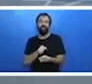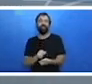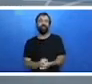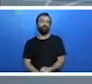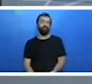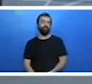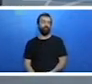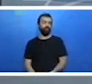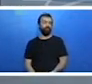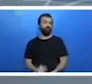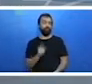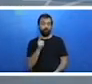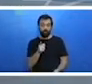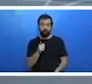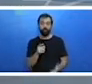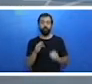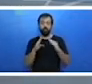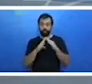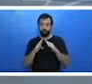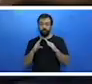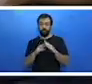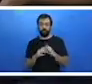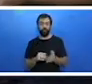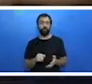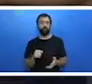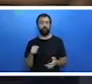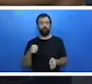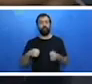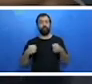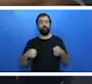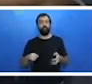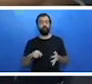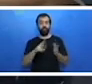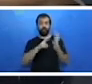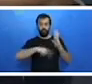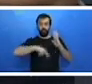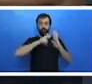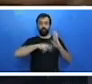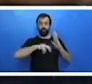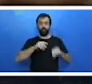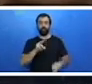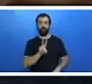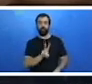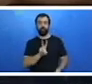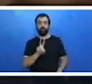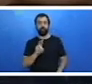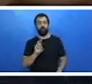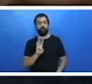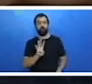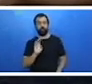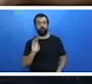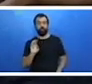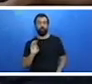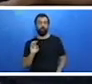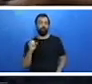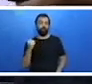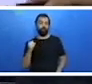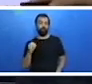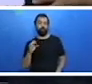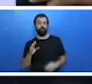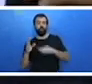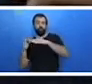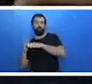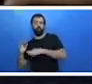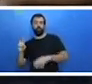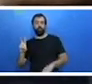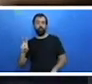Então, vocês em casa têm que fazer a leitura das páginas 248 até a 256. Nós